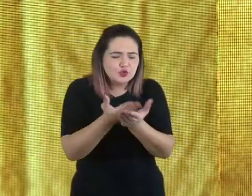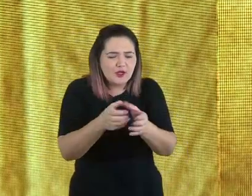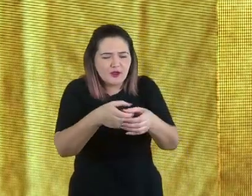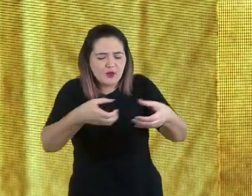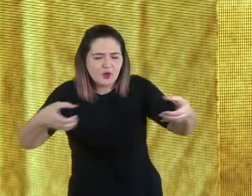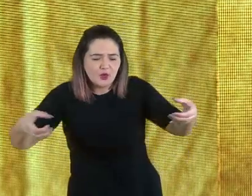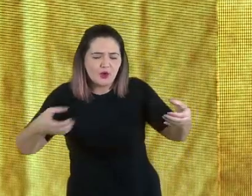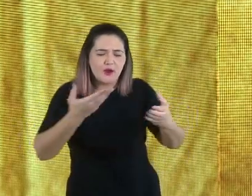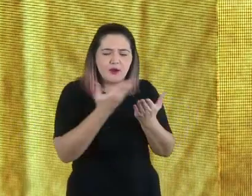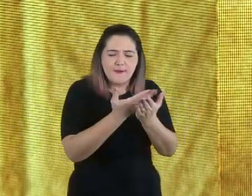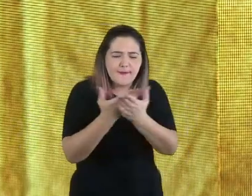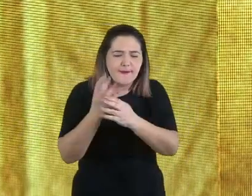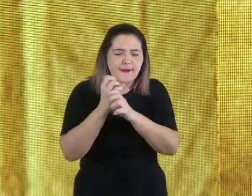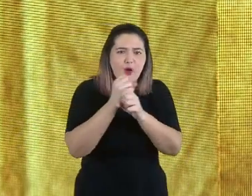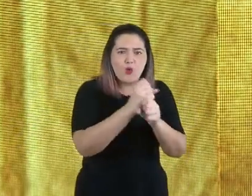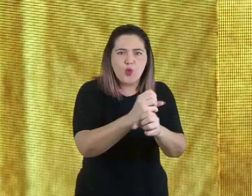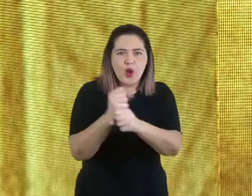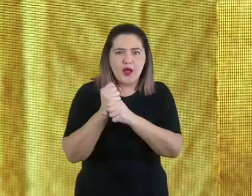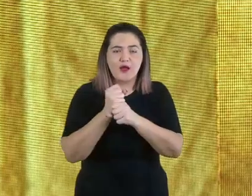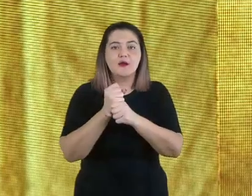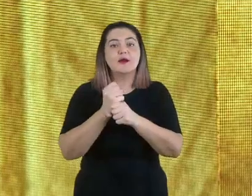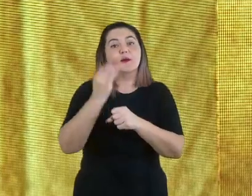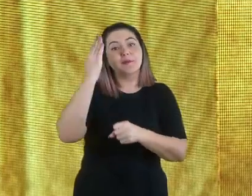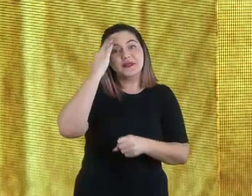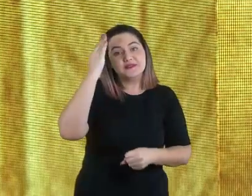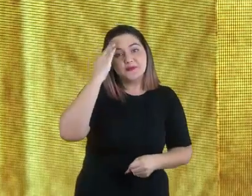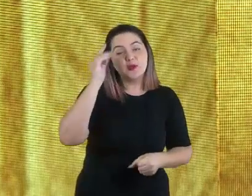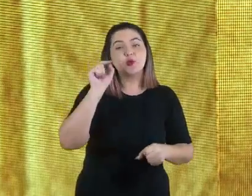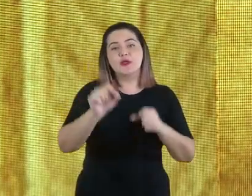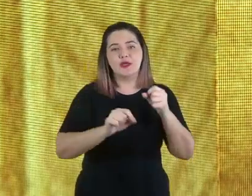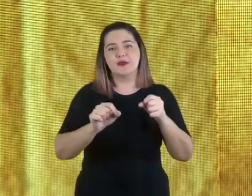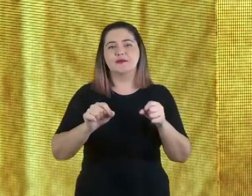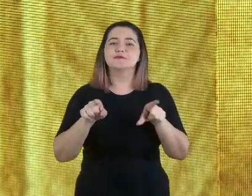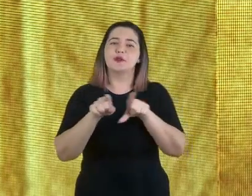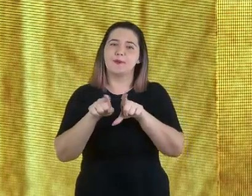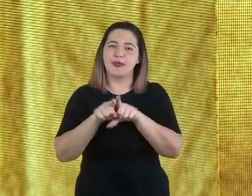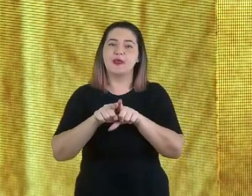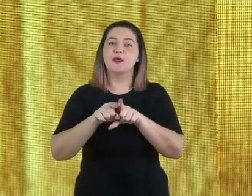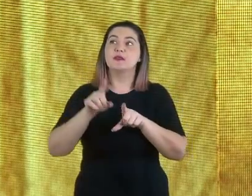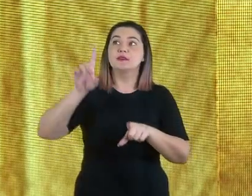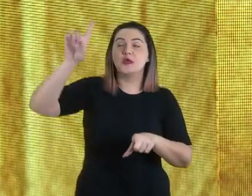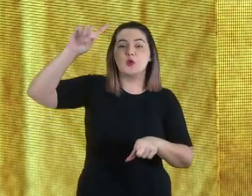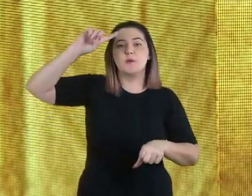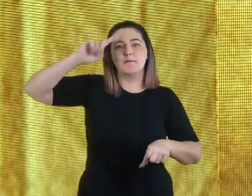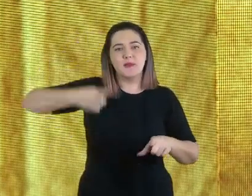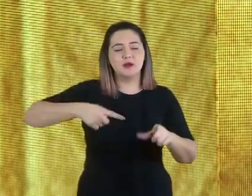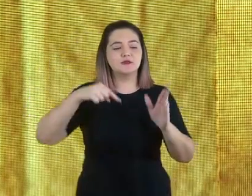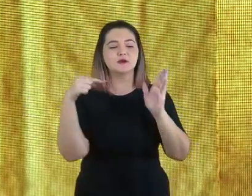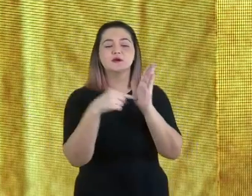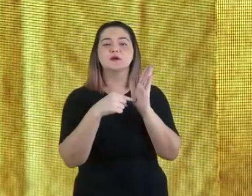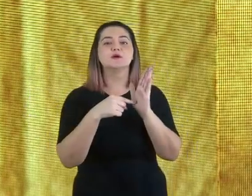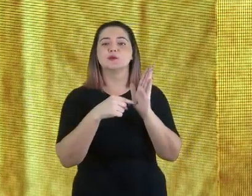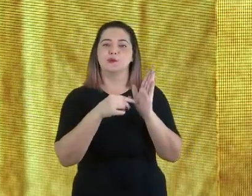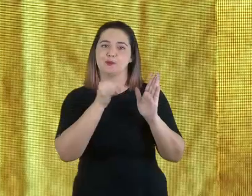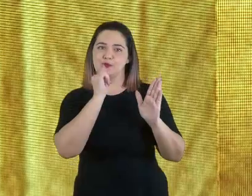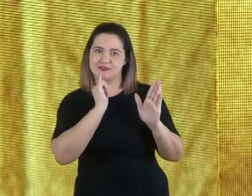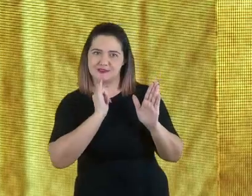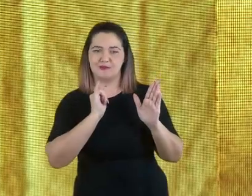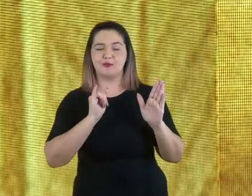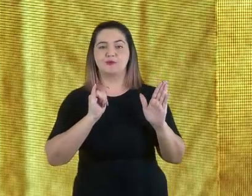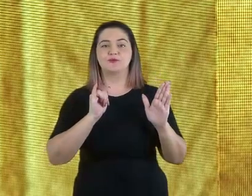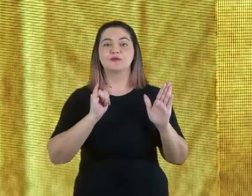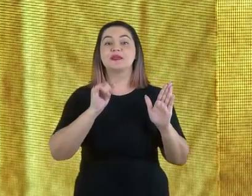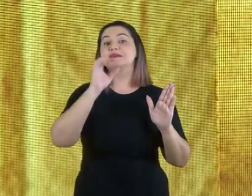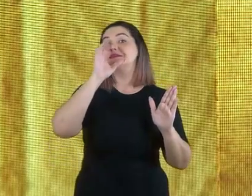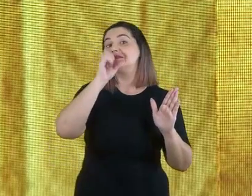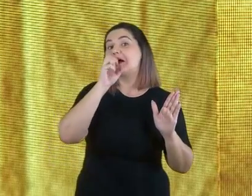de tudo, para a celebração do quarto dia da lei de Deus, que estabelece a guarda do sábado como o sétimo